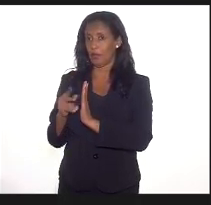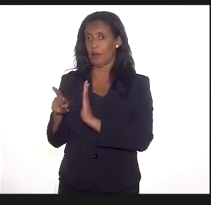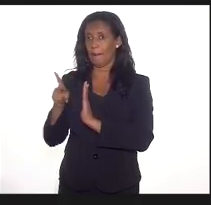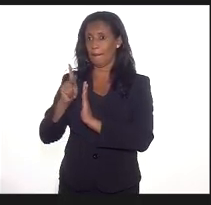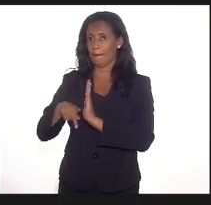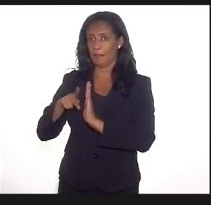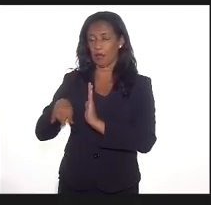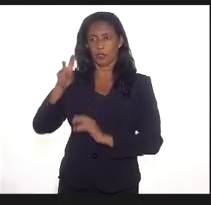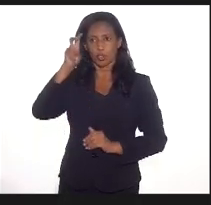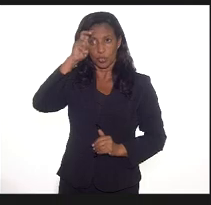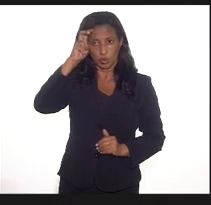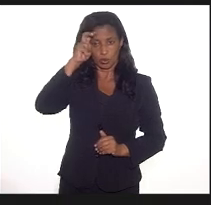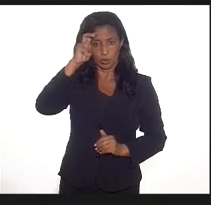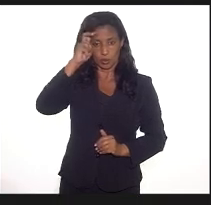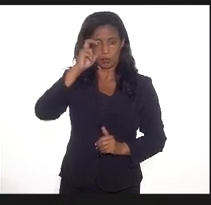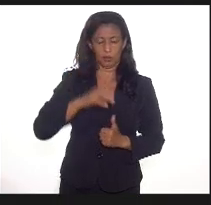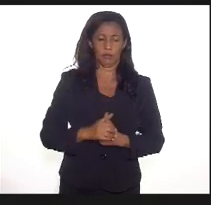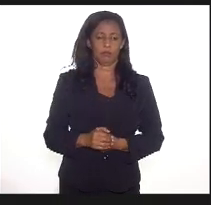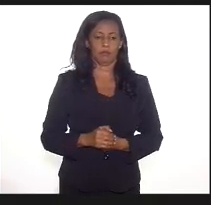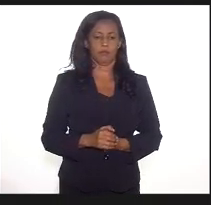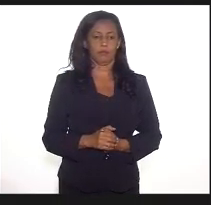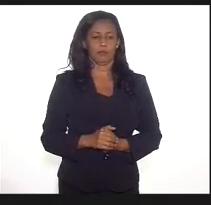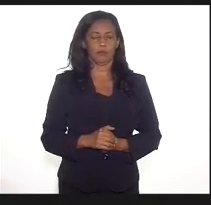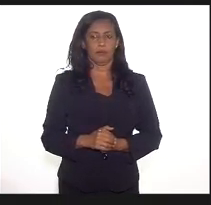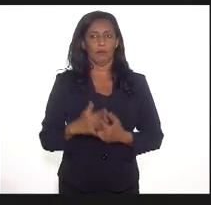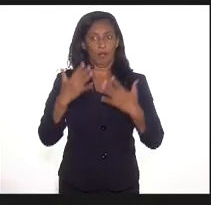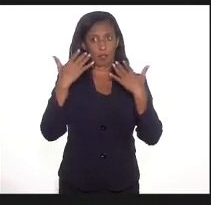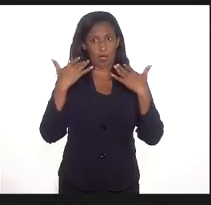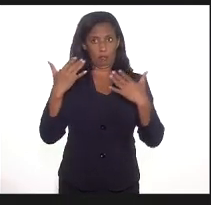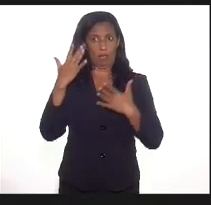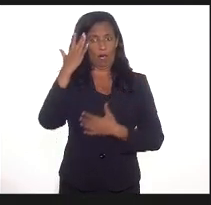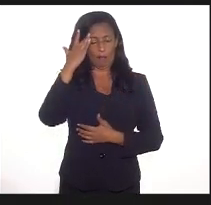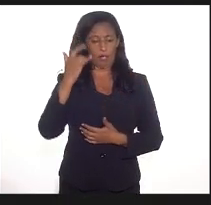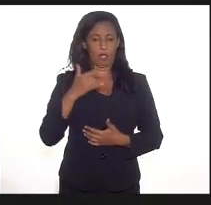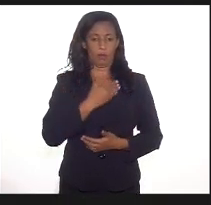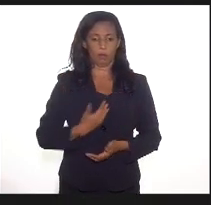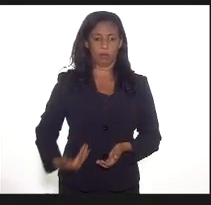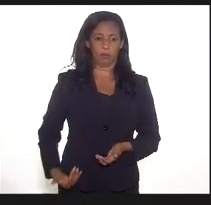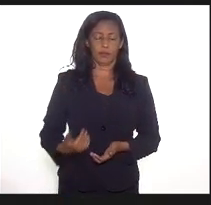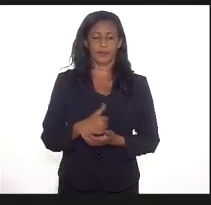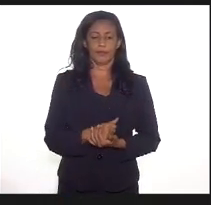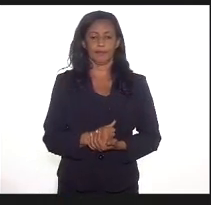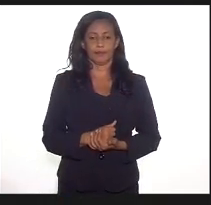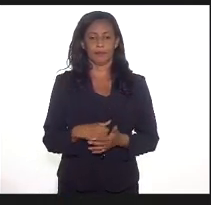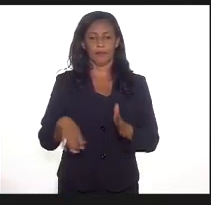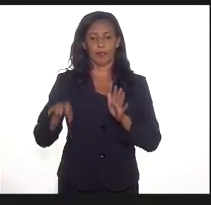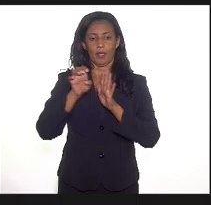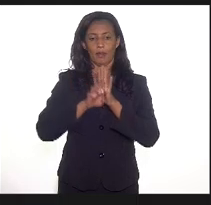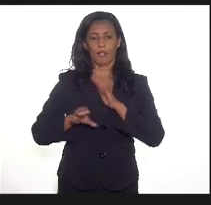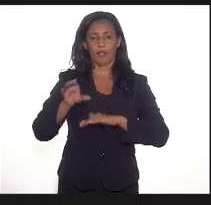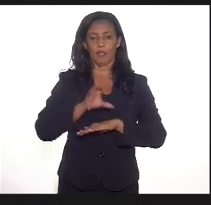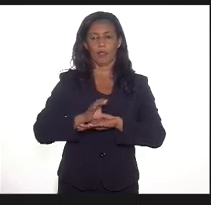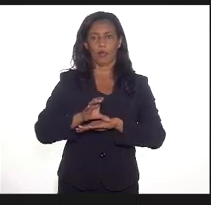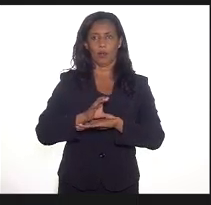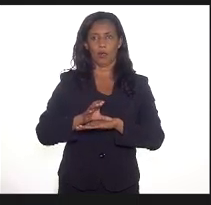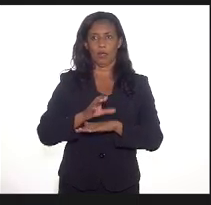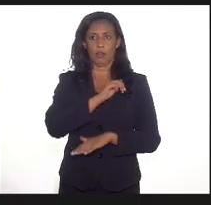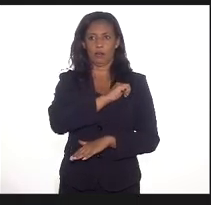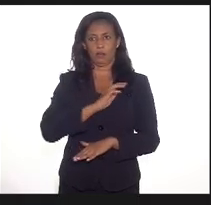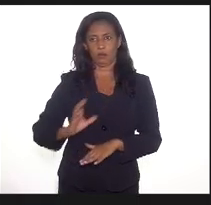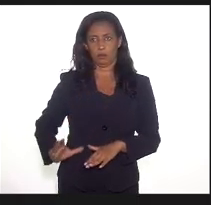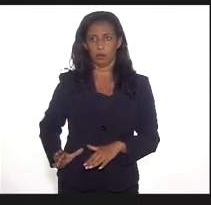de quinta-feira, que a gente vai promover audiência pública amanhã, né? A gente vai fazer sobre a emenda constitucional do André Siciliano, para a